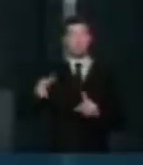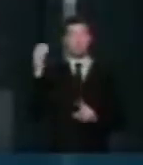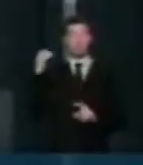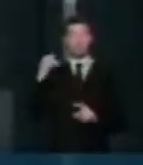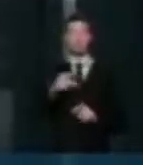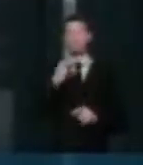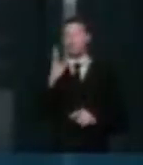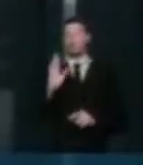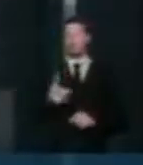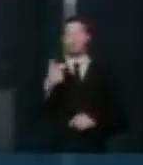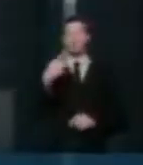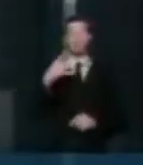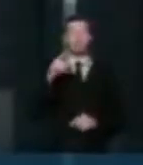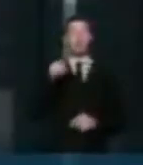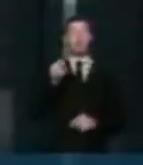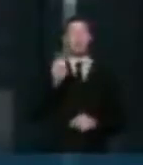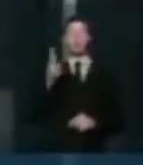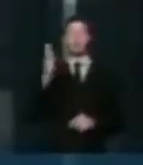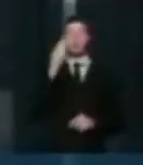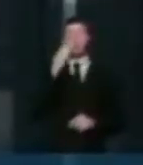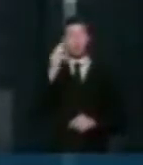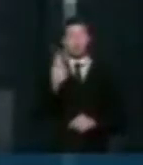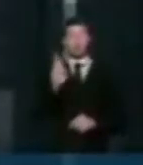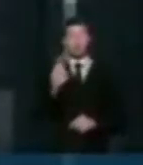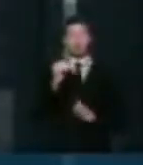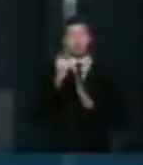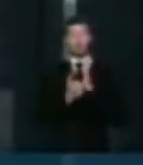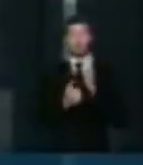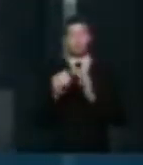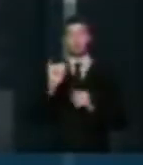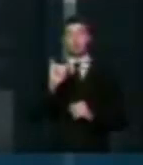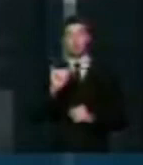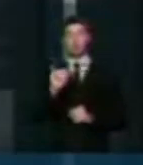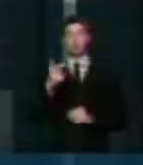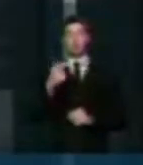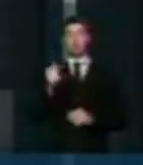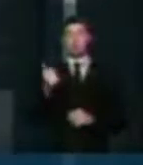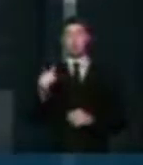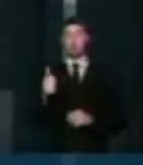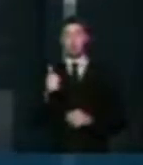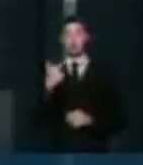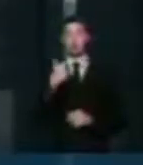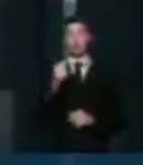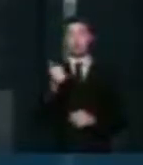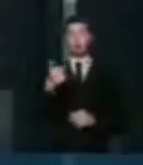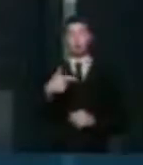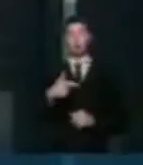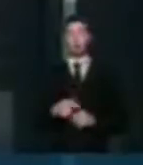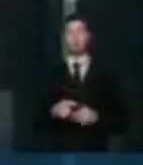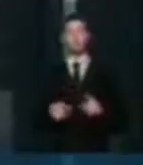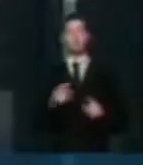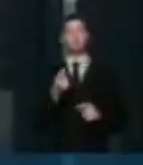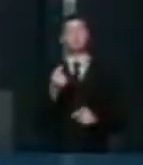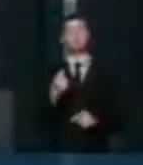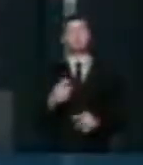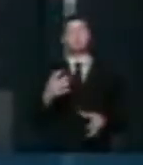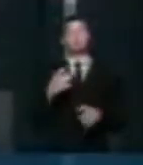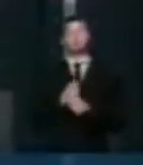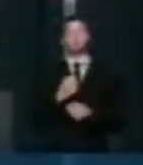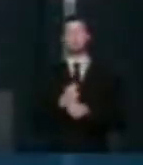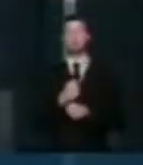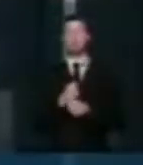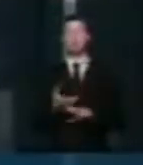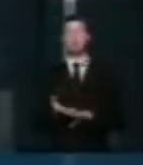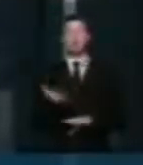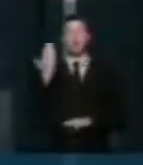anunciou 24,5 bilhões em desonerações para 2011 e 2012, sendo que o Tesouro contabilizou alta da